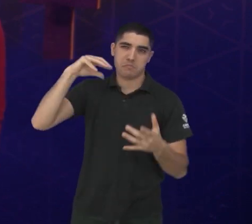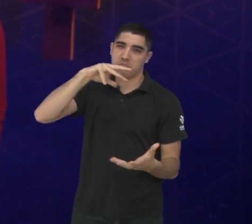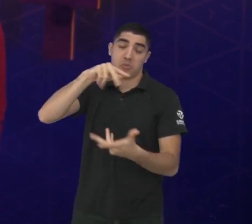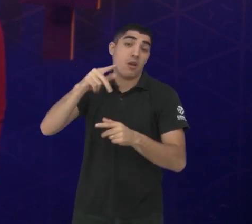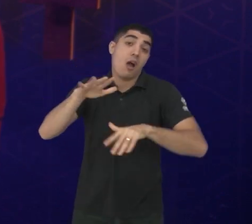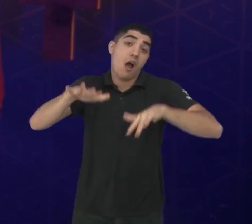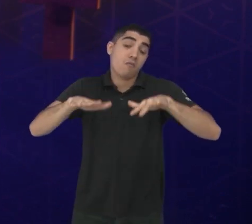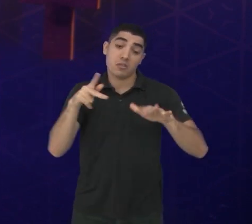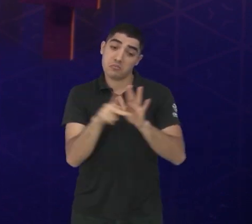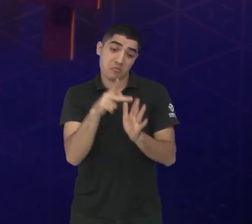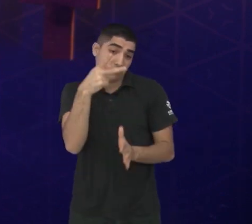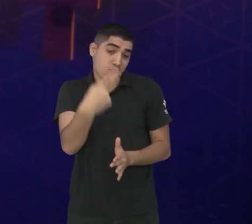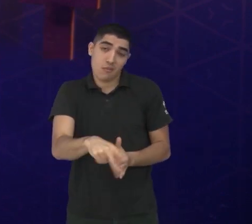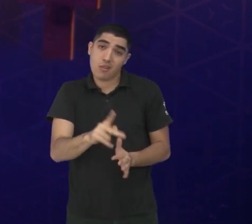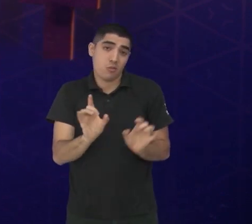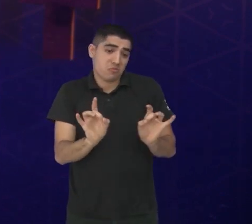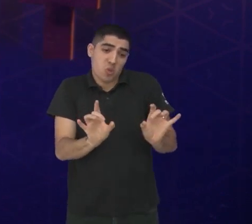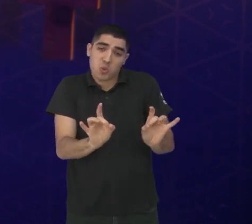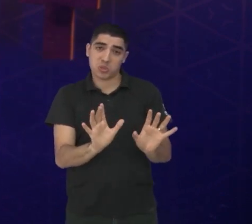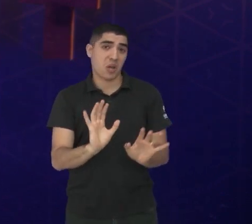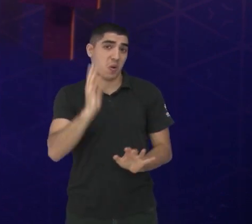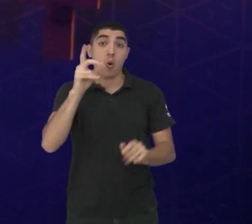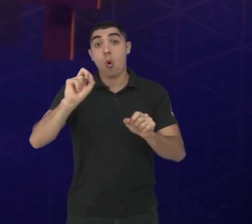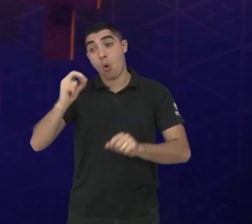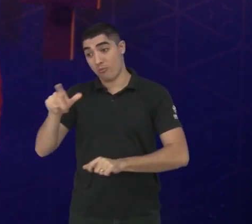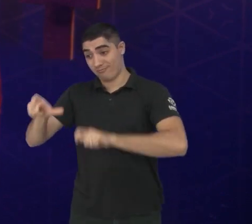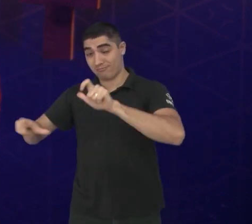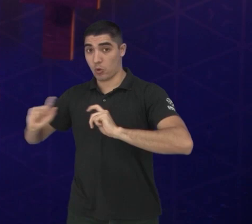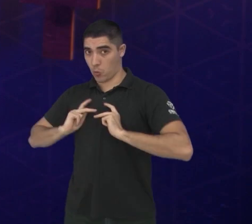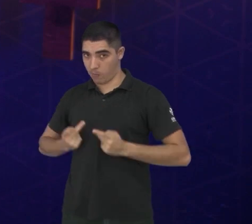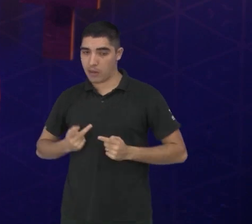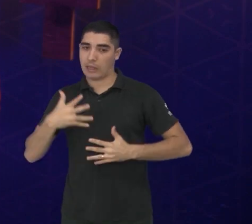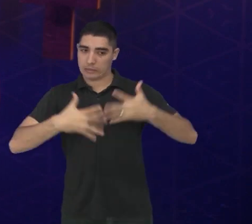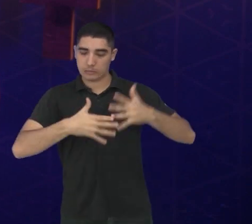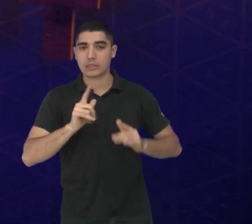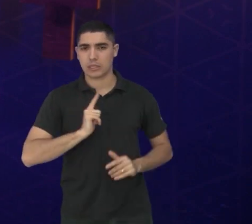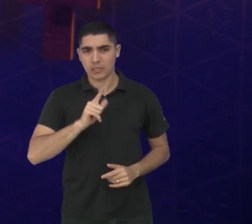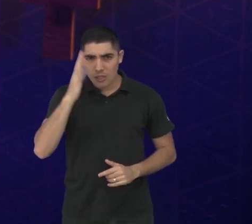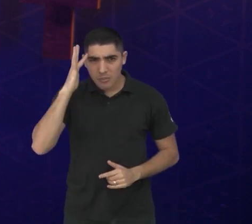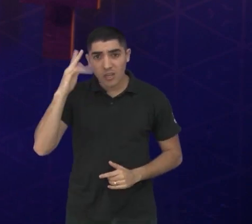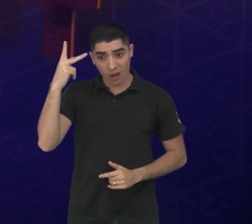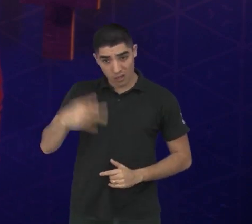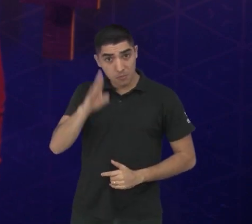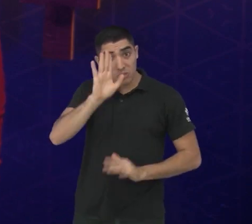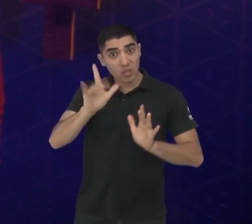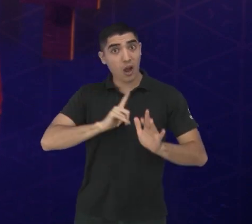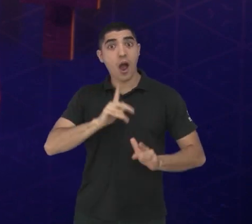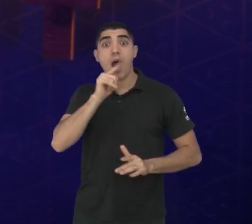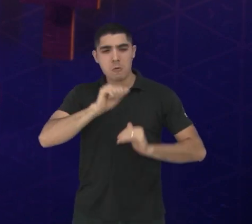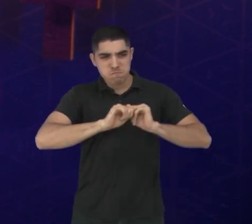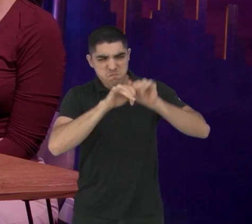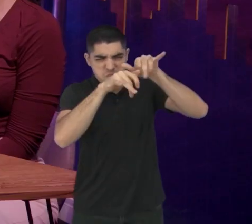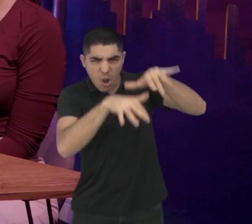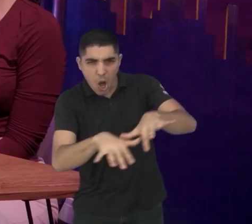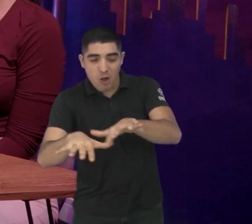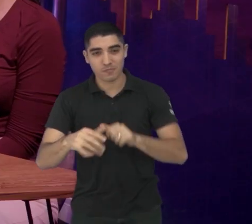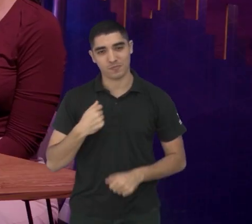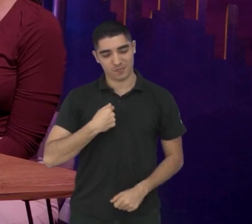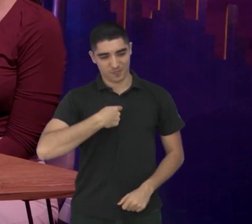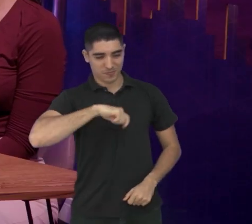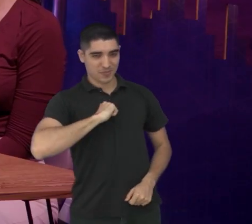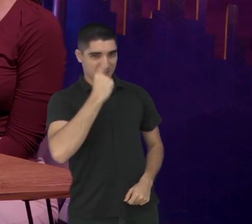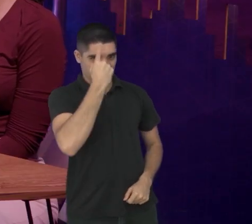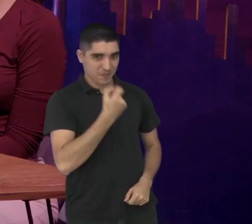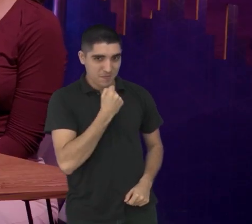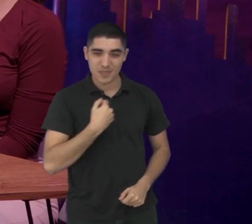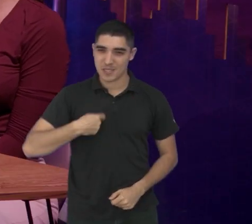por falhas geológicas, outras pela ação humana. Vocês sabiam que já teve até tsunami aqui no Brasil? Eu sou